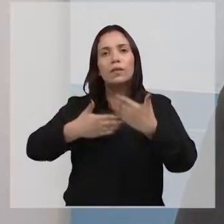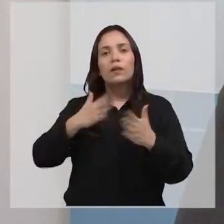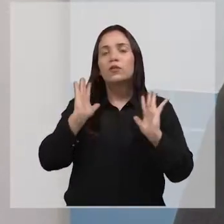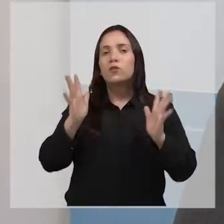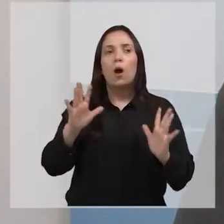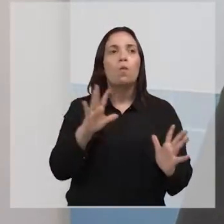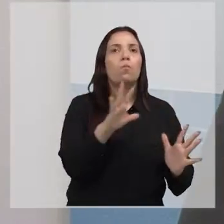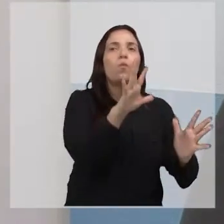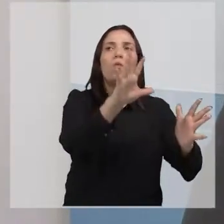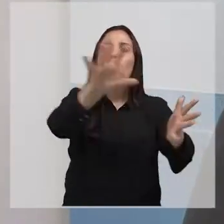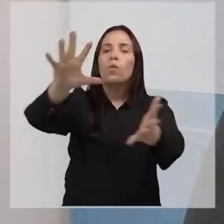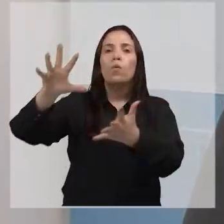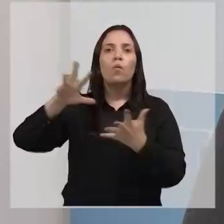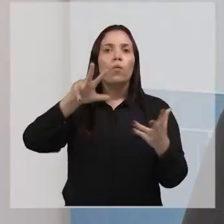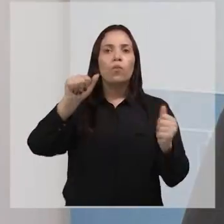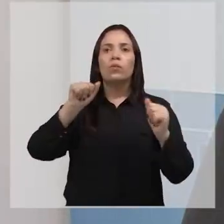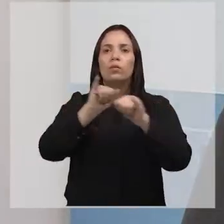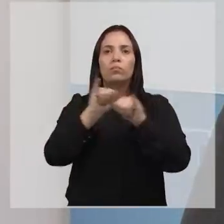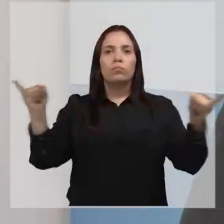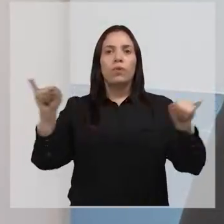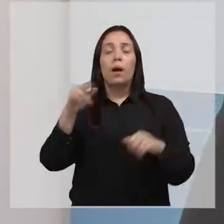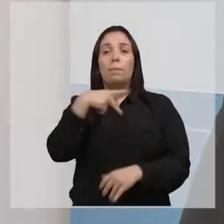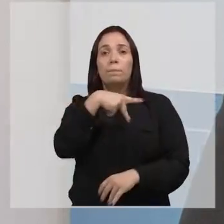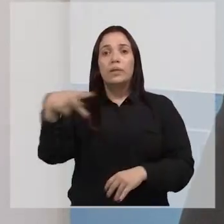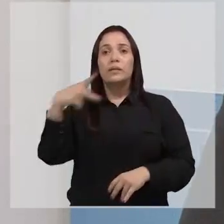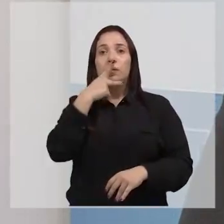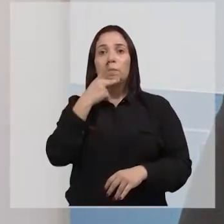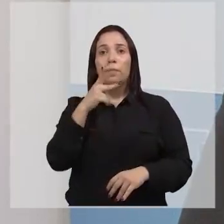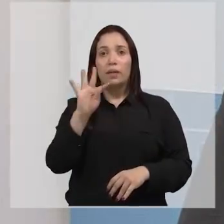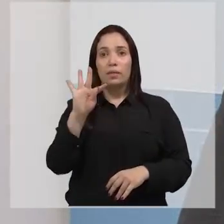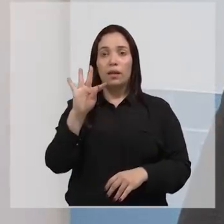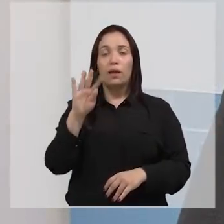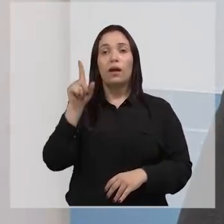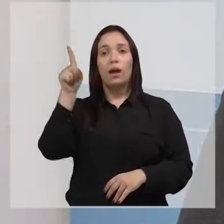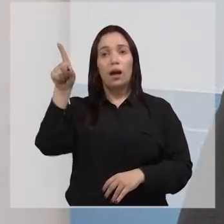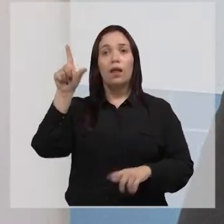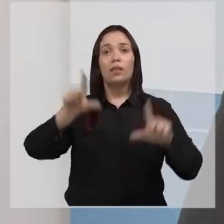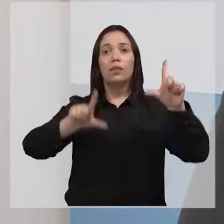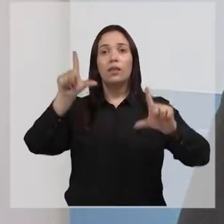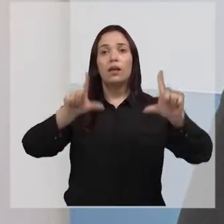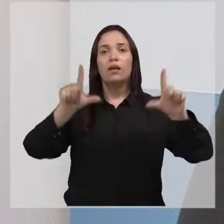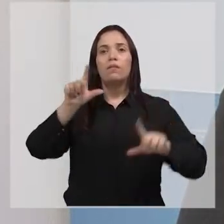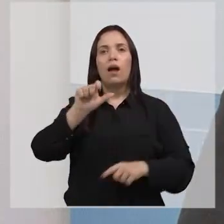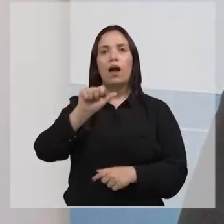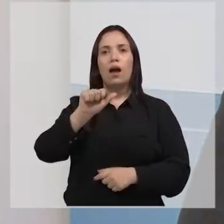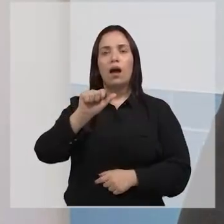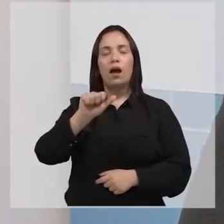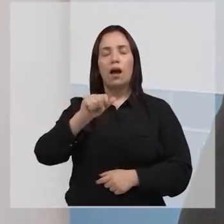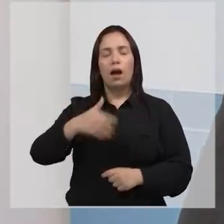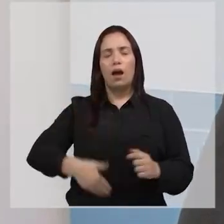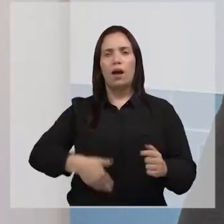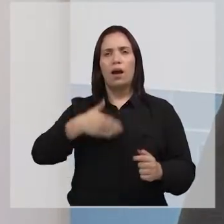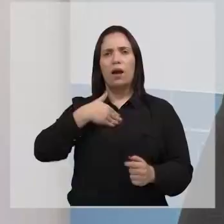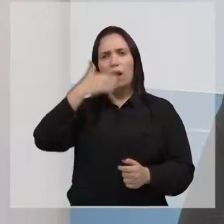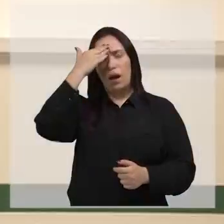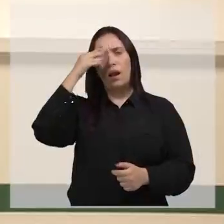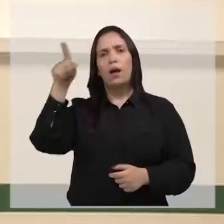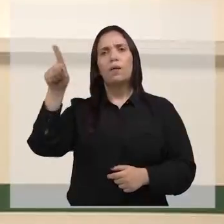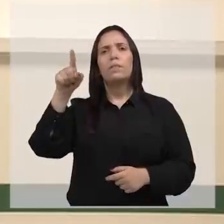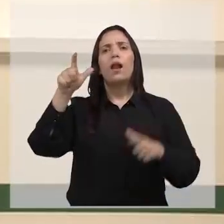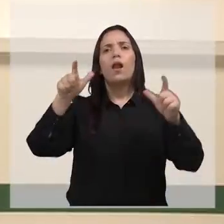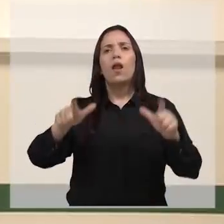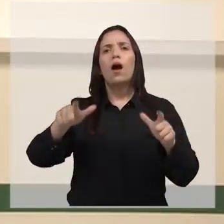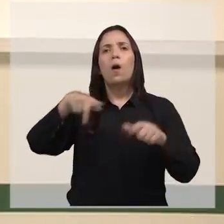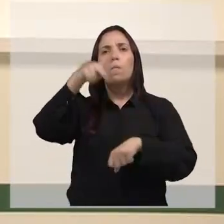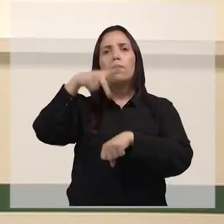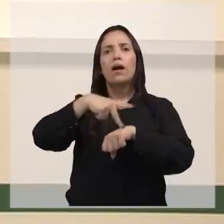internacional foi dito pela presidente do PT para a TV Al Jazeera, né? Acho que é no Catar, a TV Al Jazeera? Exatamente. É no